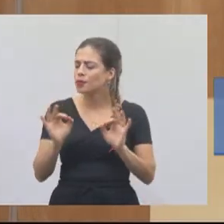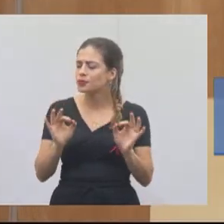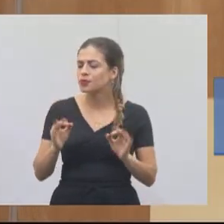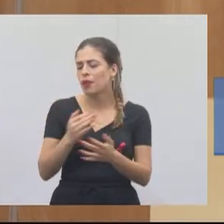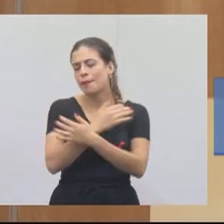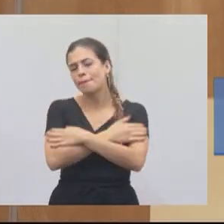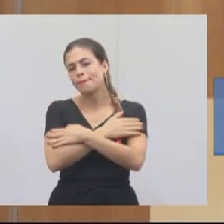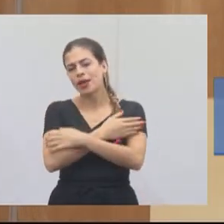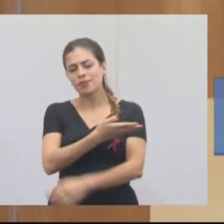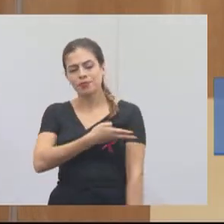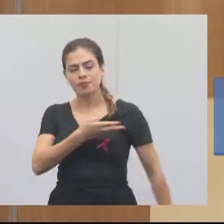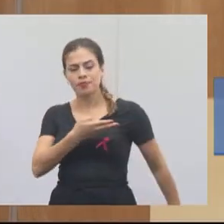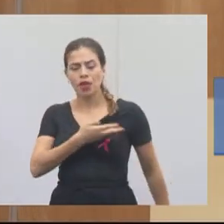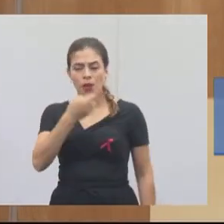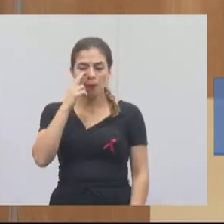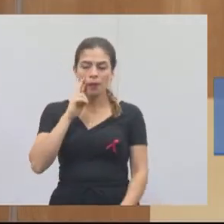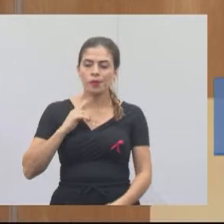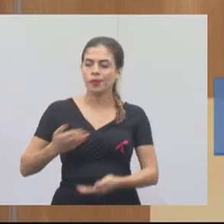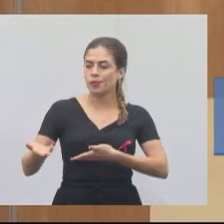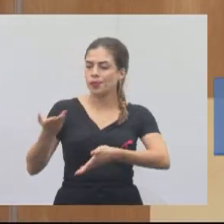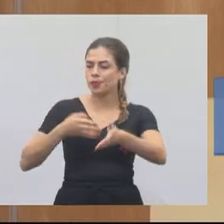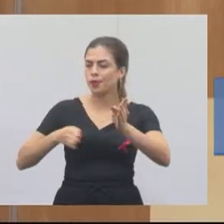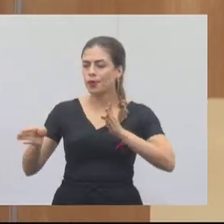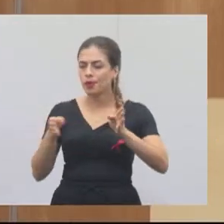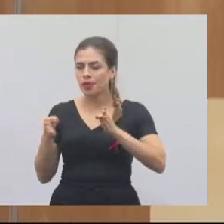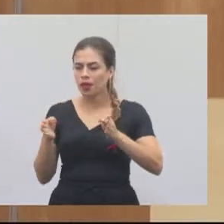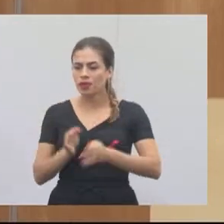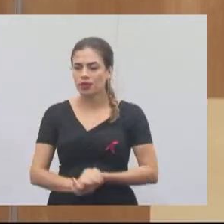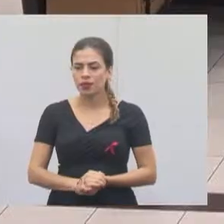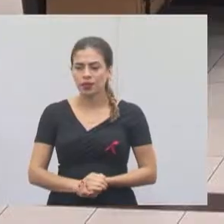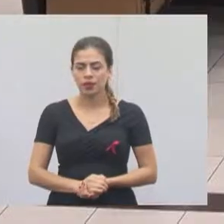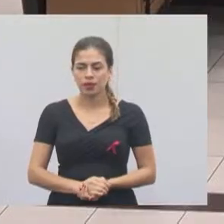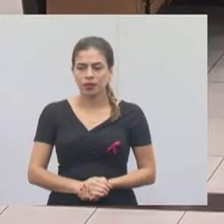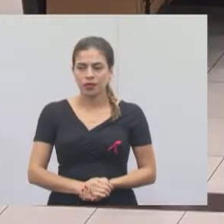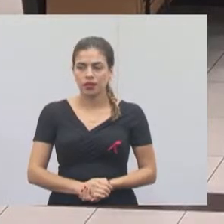deste amigo, Rogério Timóteo. Conte com o nosso mandato.